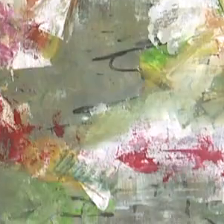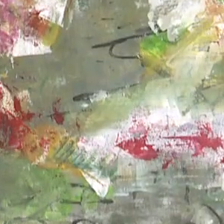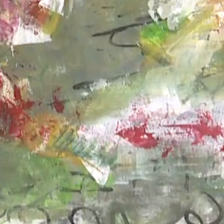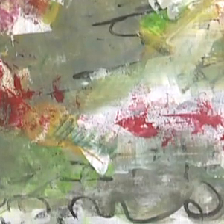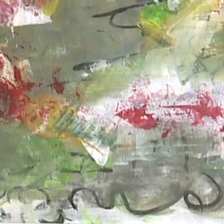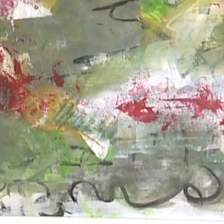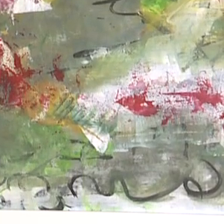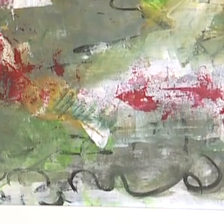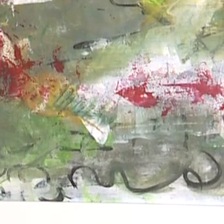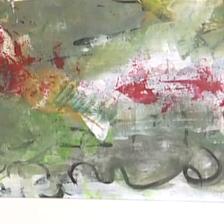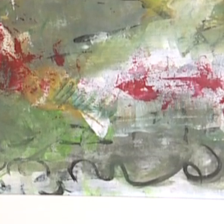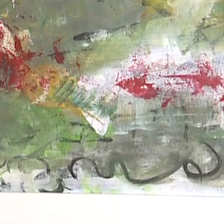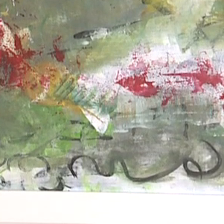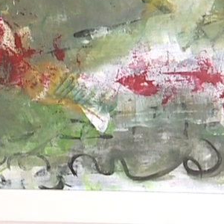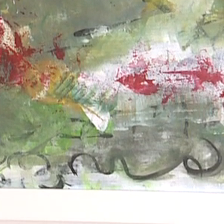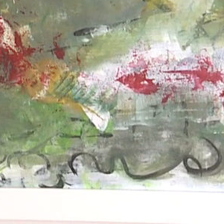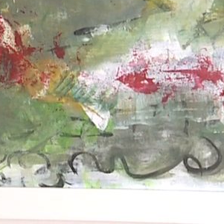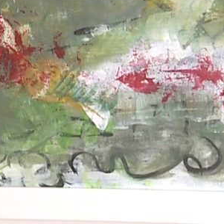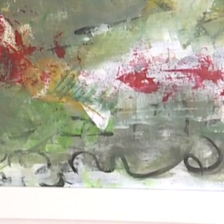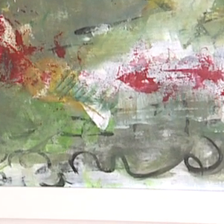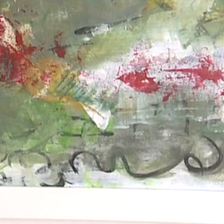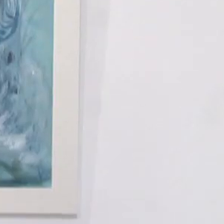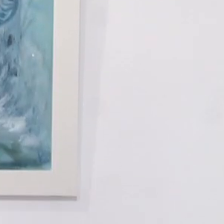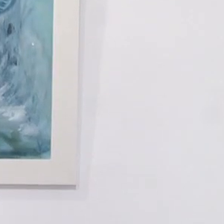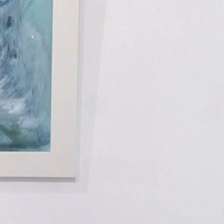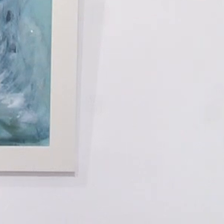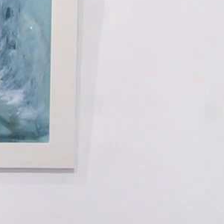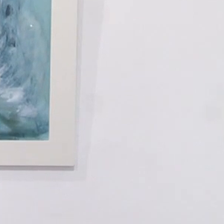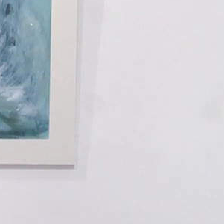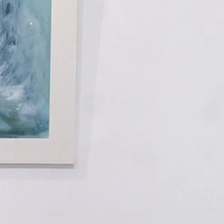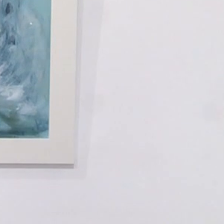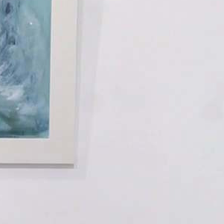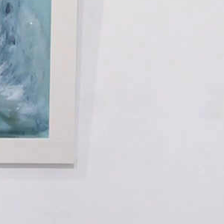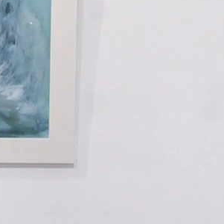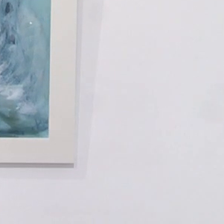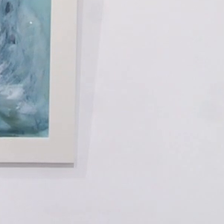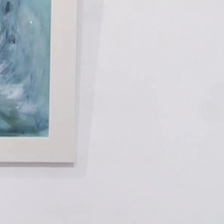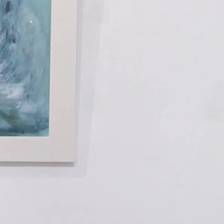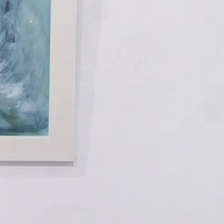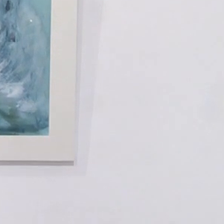Thank you.